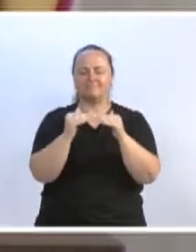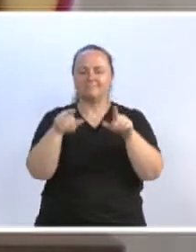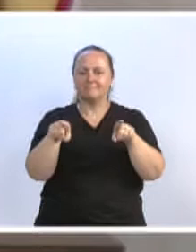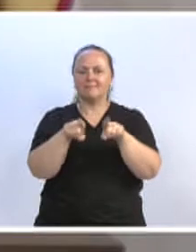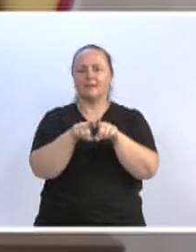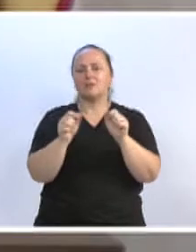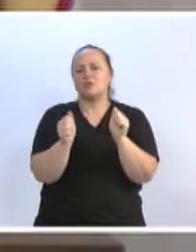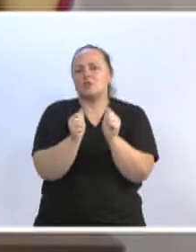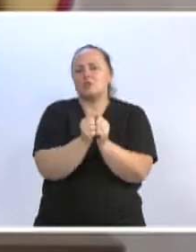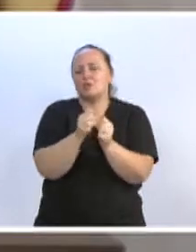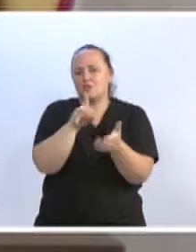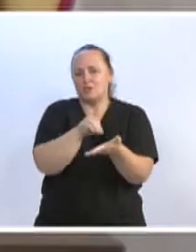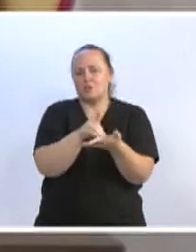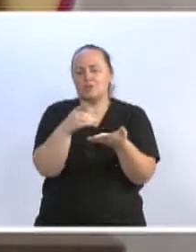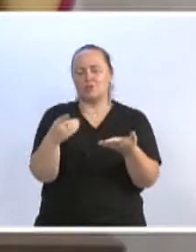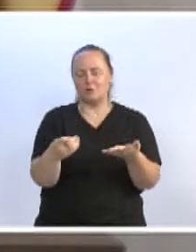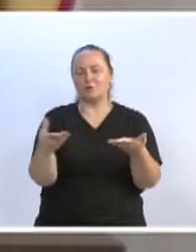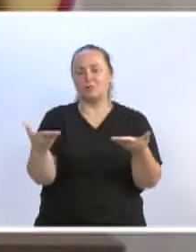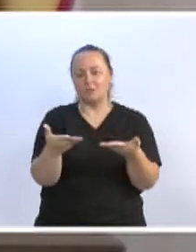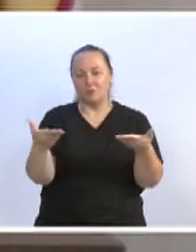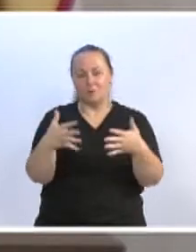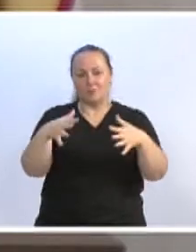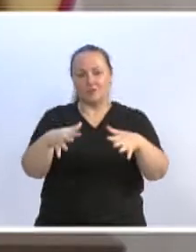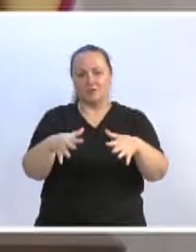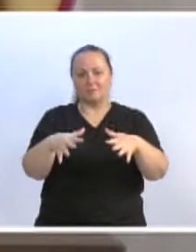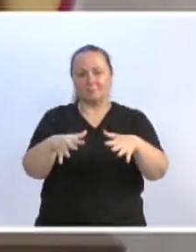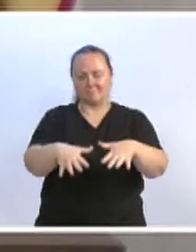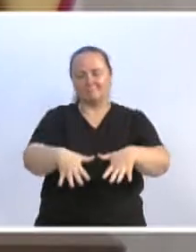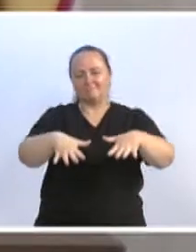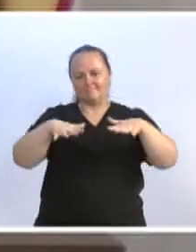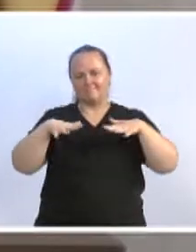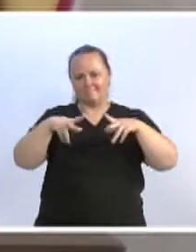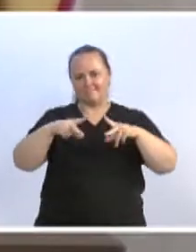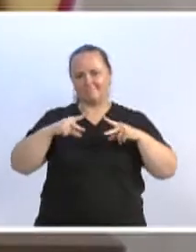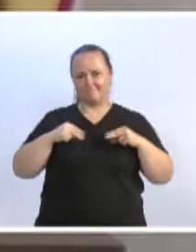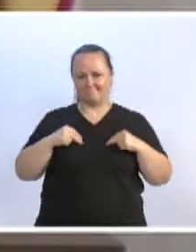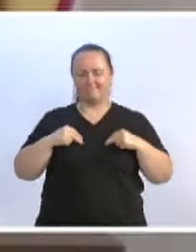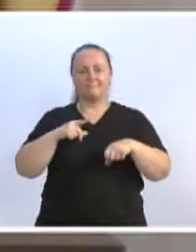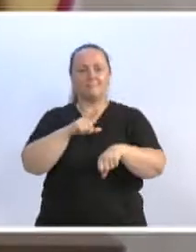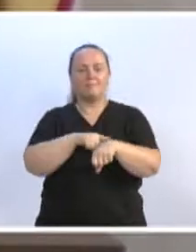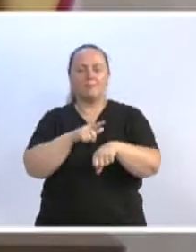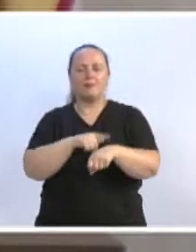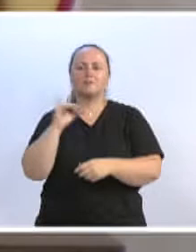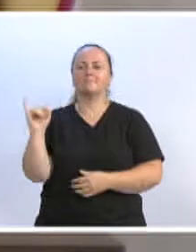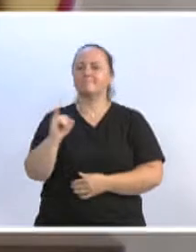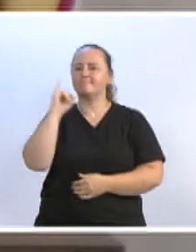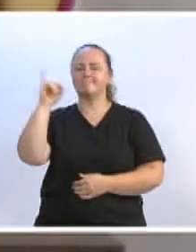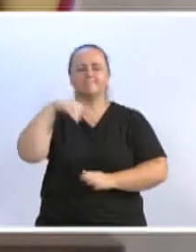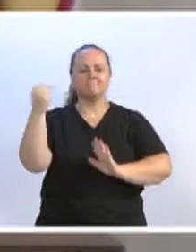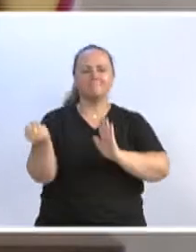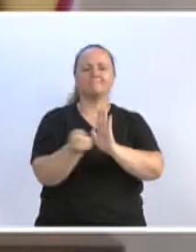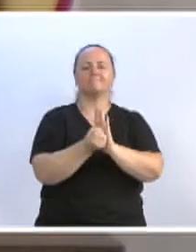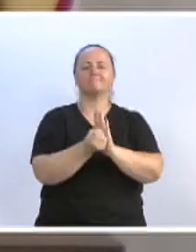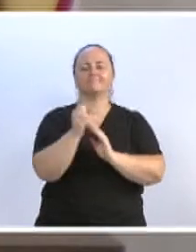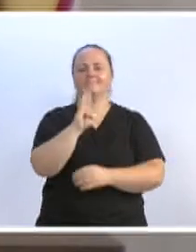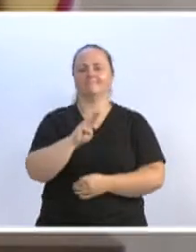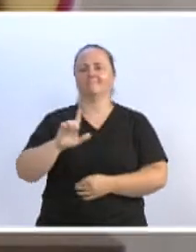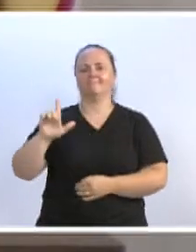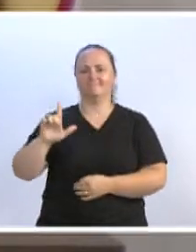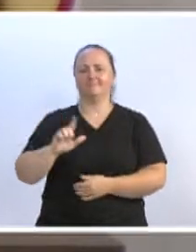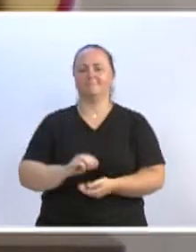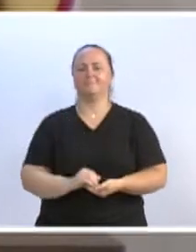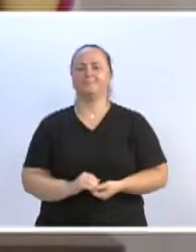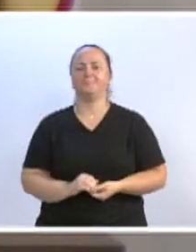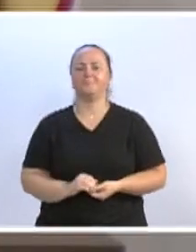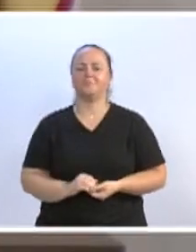que aqui, de fato, colocaram sua digital num momento tão importante para a nossa cidade. Quero aqui saudar nosso